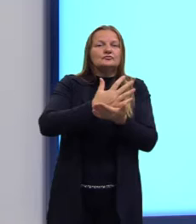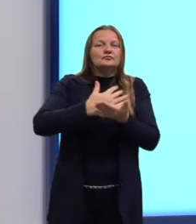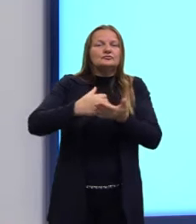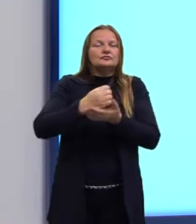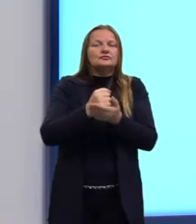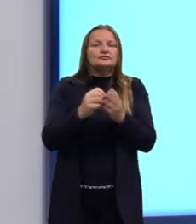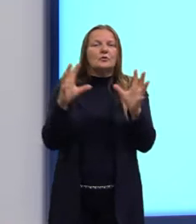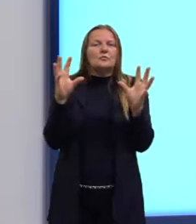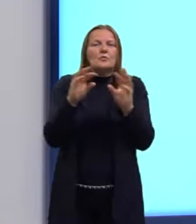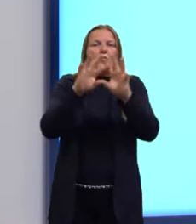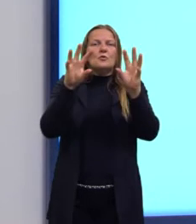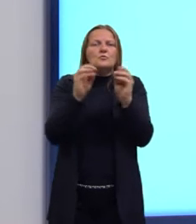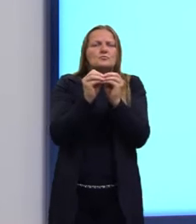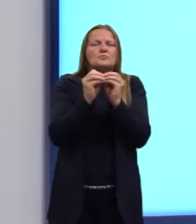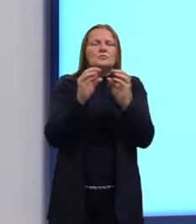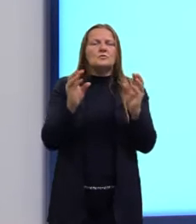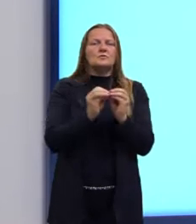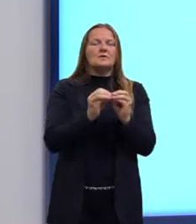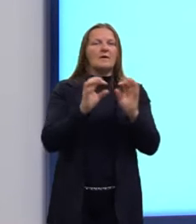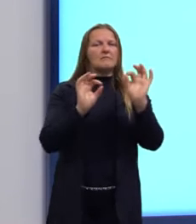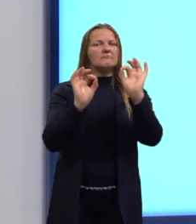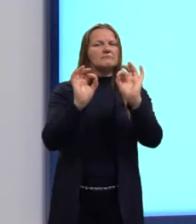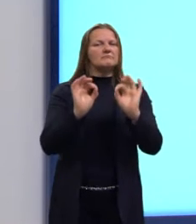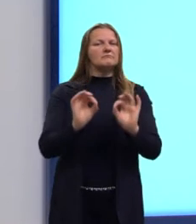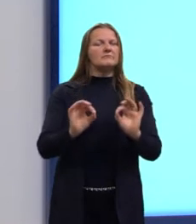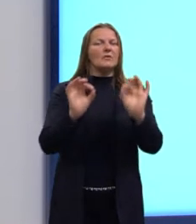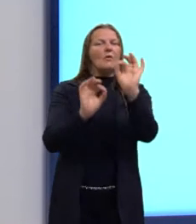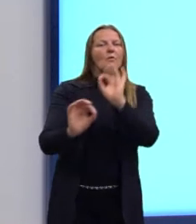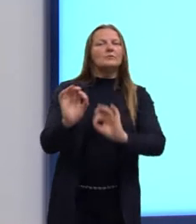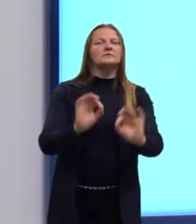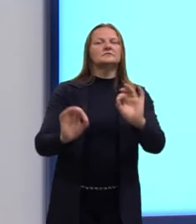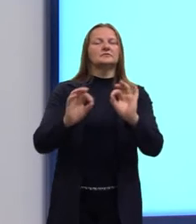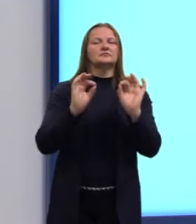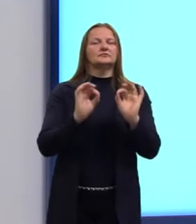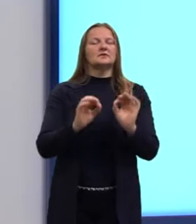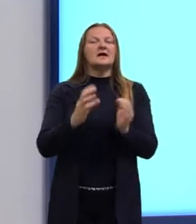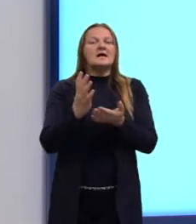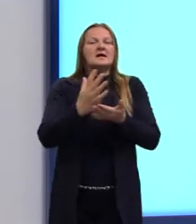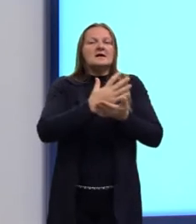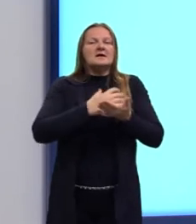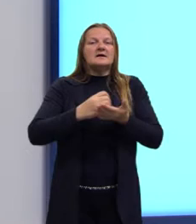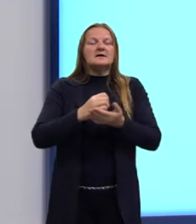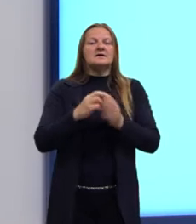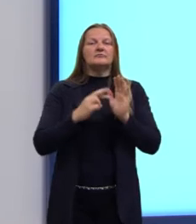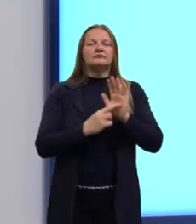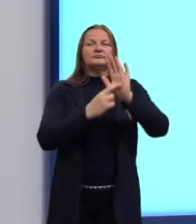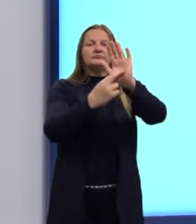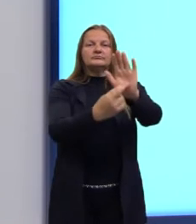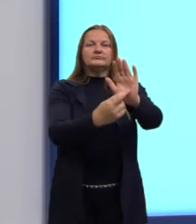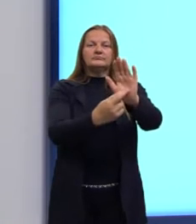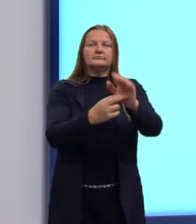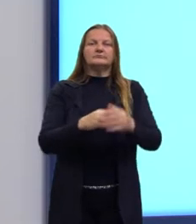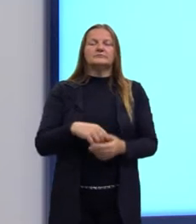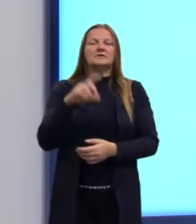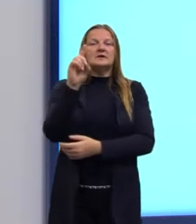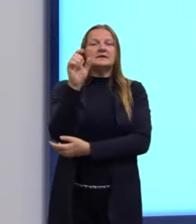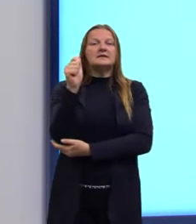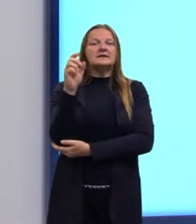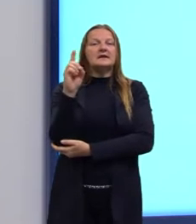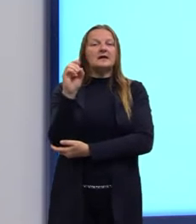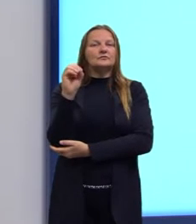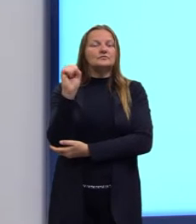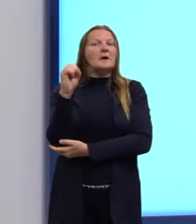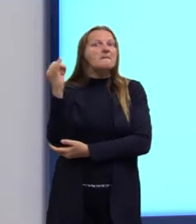forma compacta e elegante Então as matrizes elas servem aí para auxiliar na representação de dados